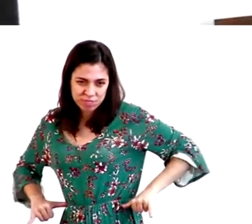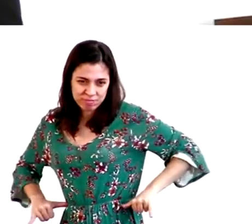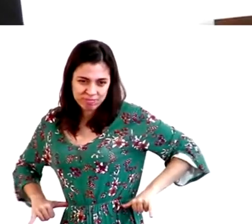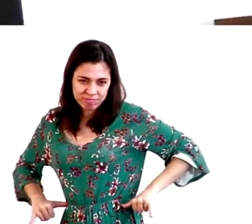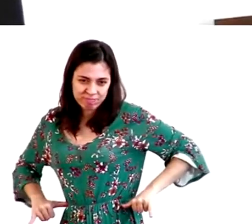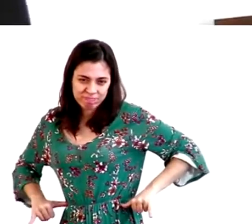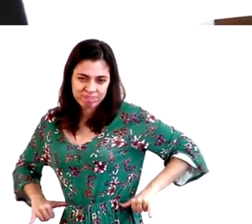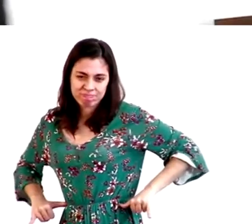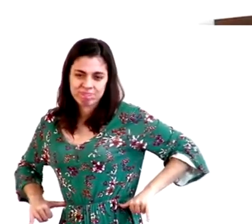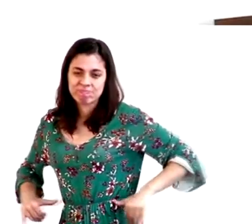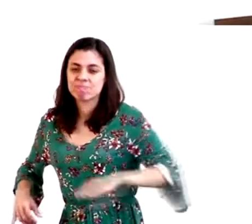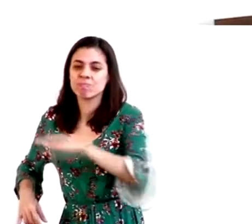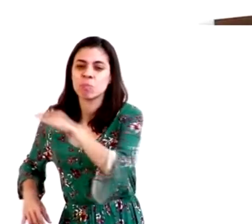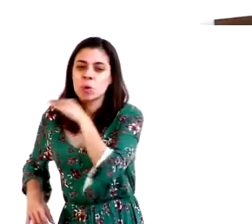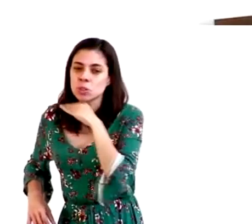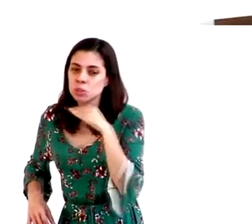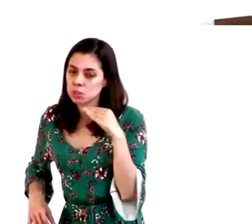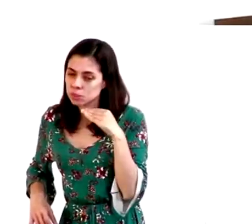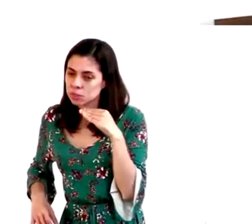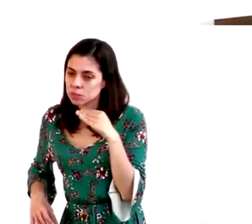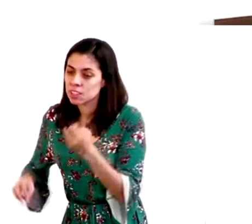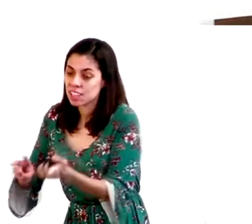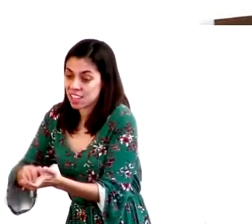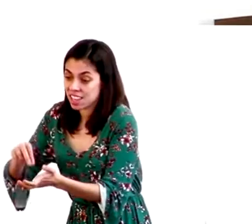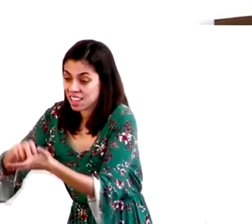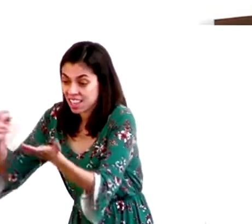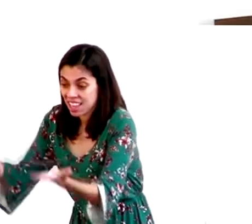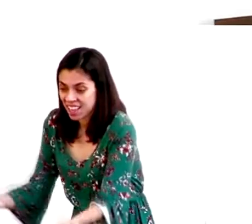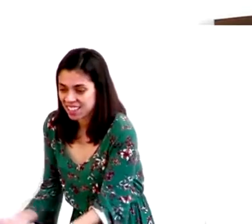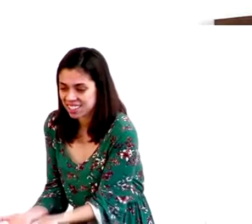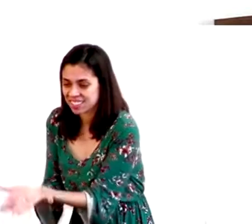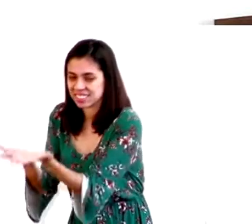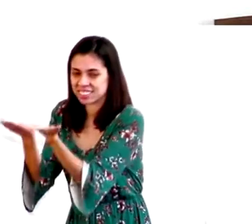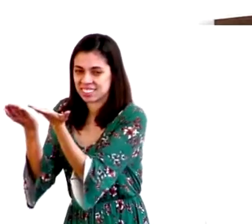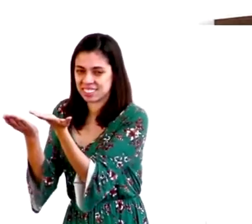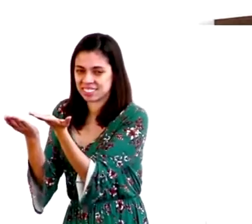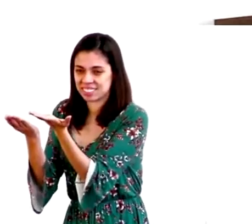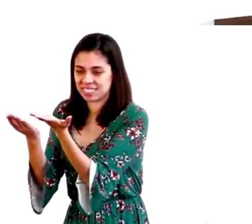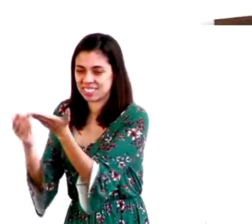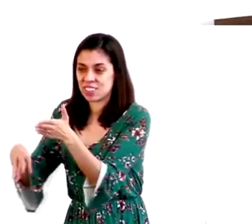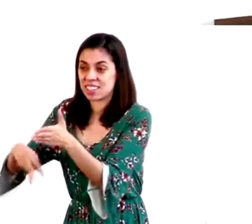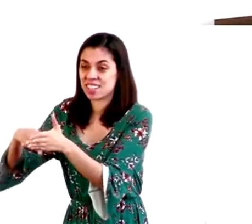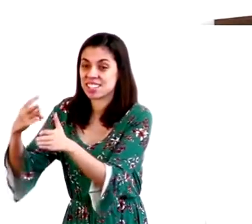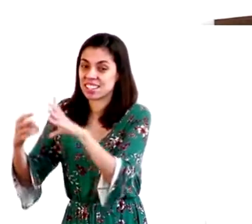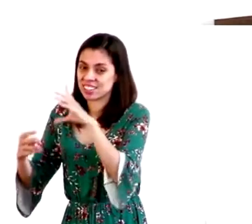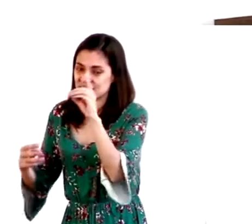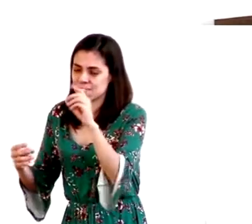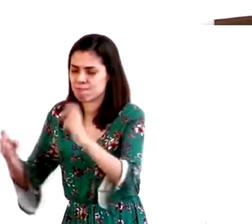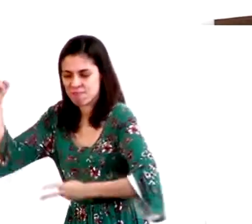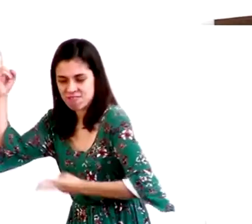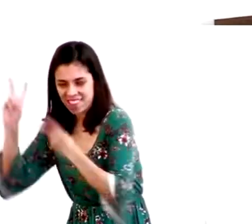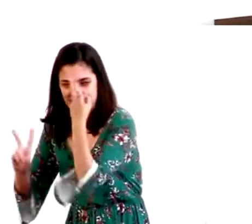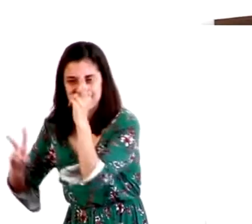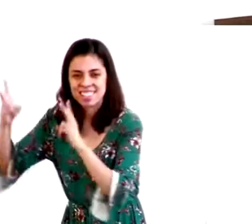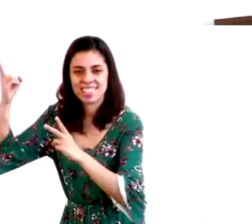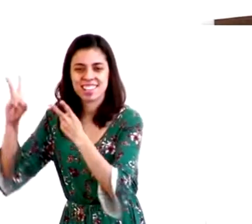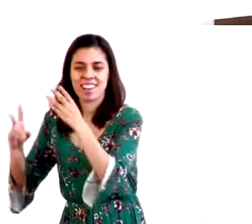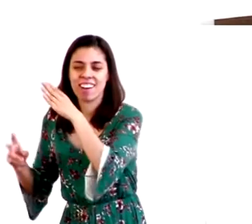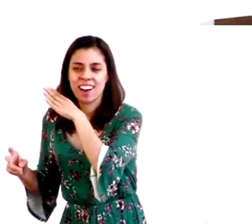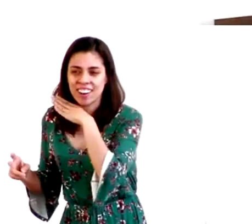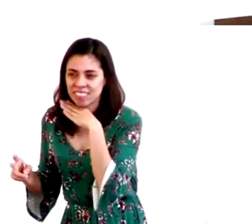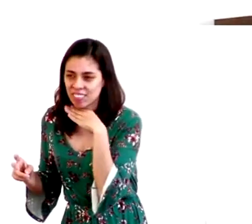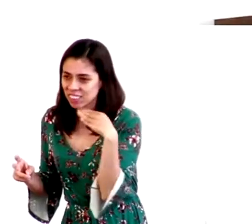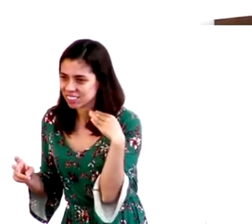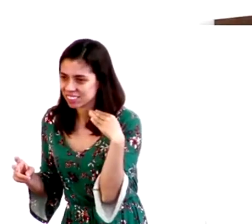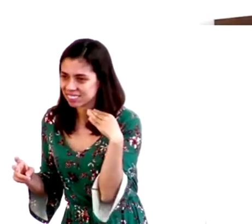e que é morto, mas que ressurge dos mortos ao terceiro dia. Ele venceu a morte, e